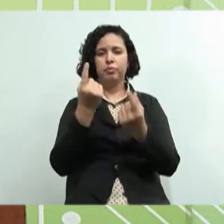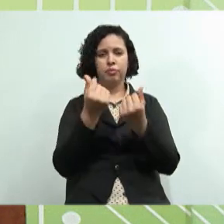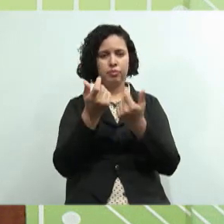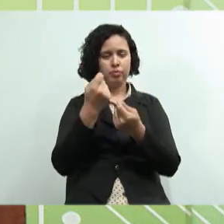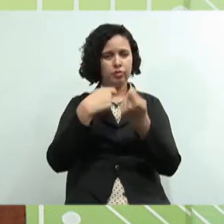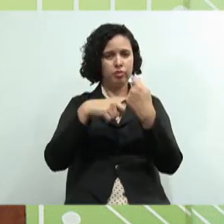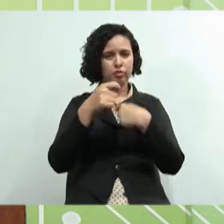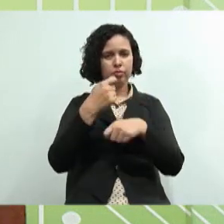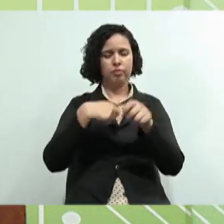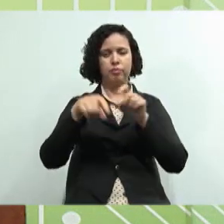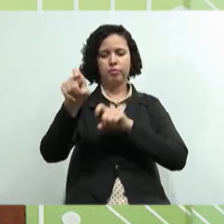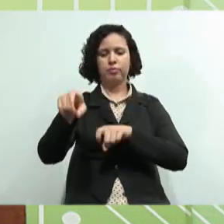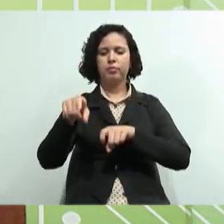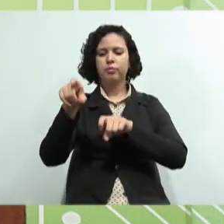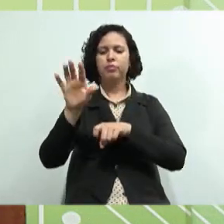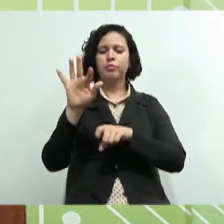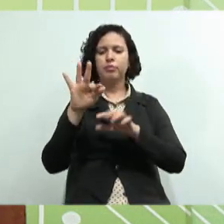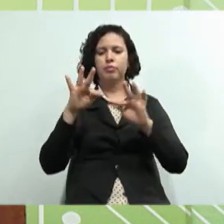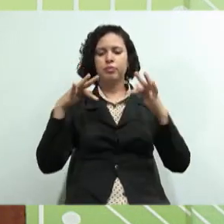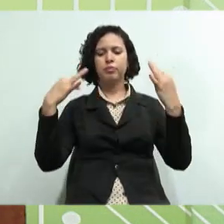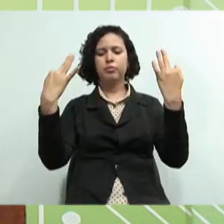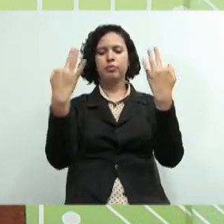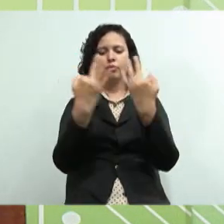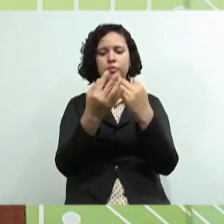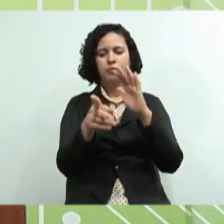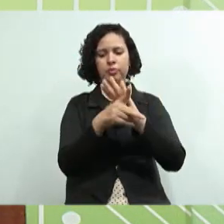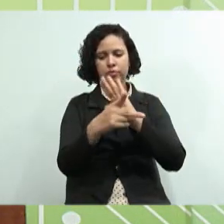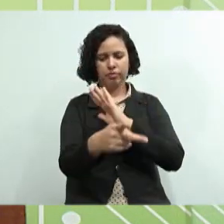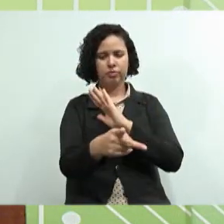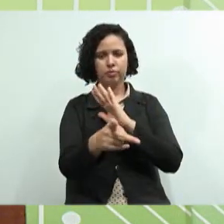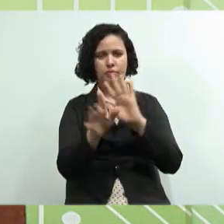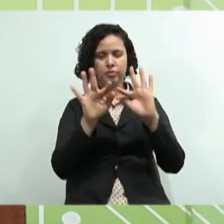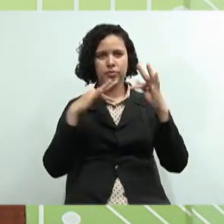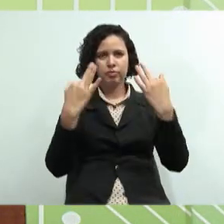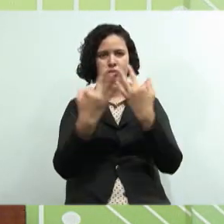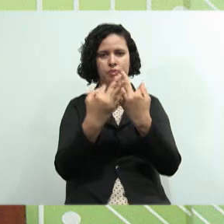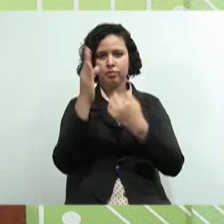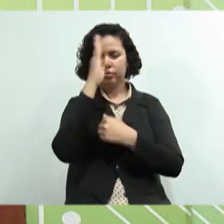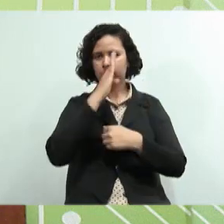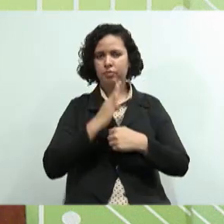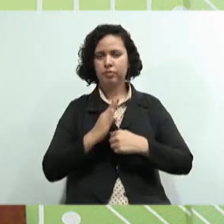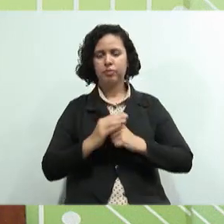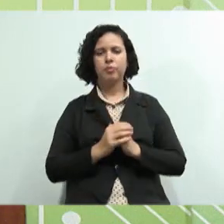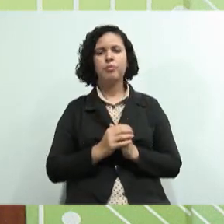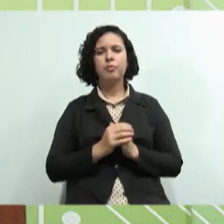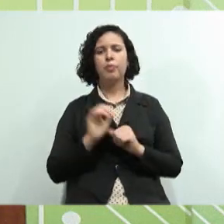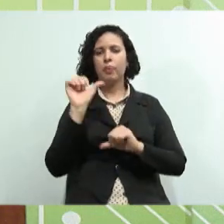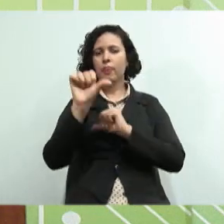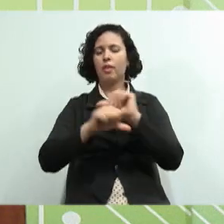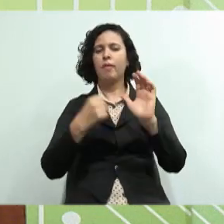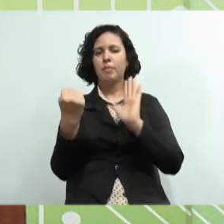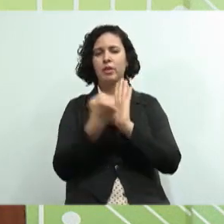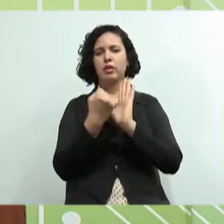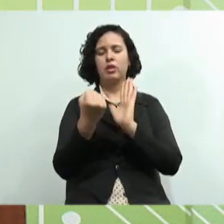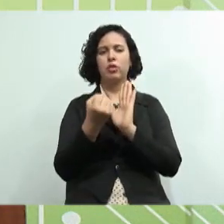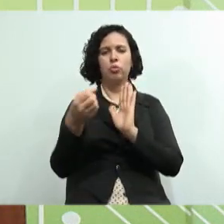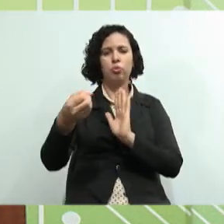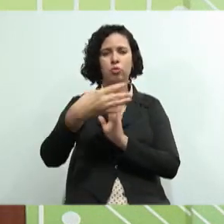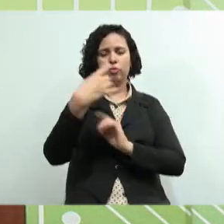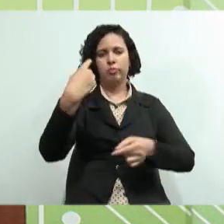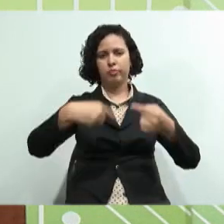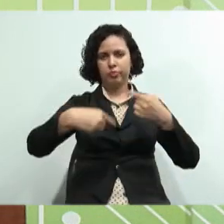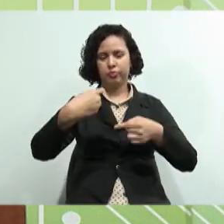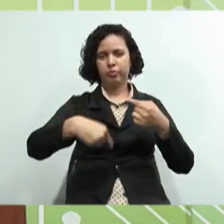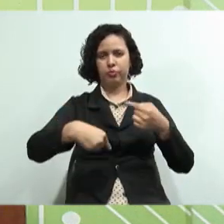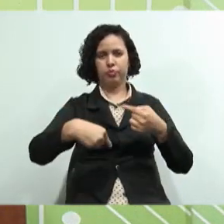agricultura familiar para o consumo das famílias brasileiras. E essa mudança está sendo marcada por novas políticas